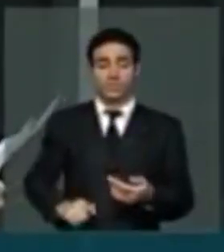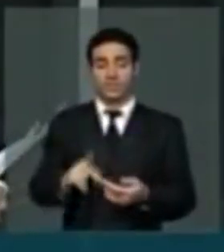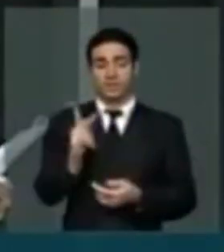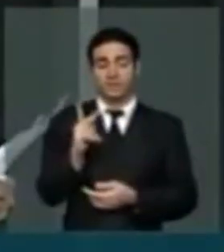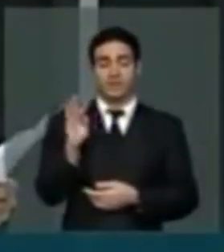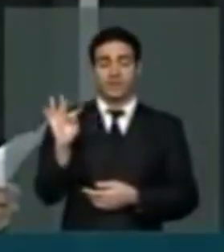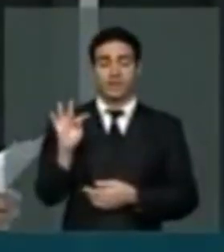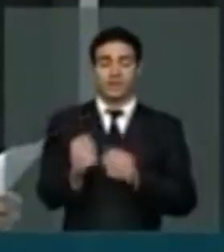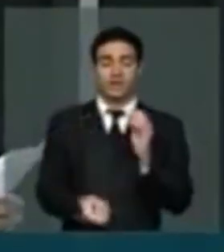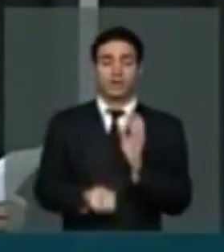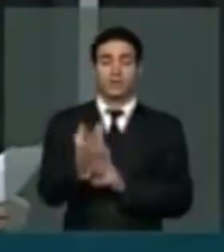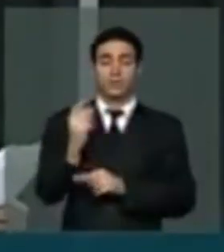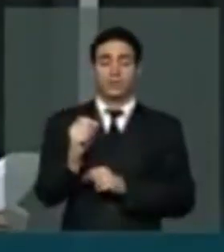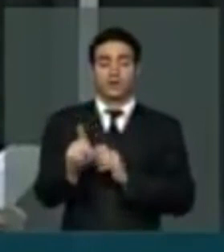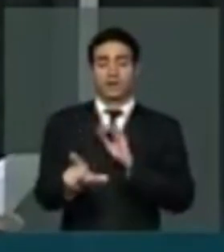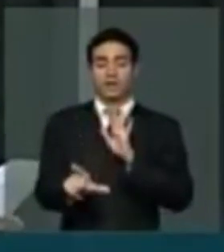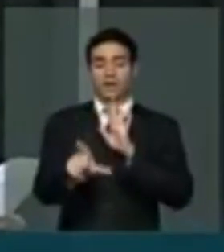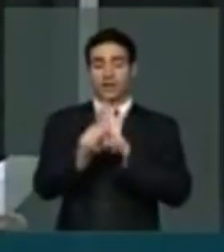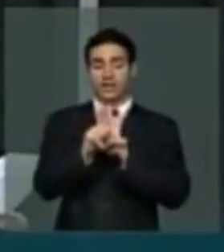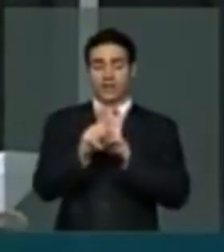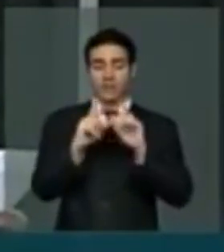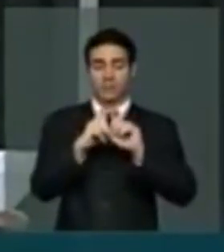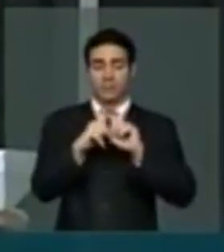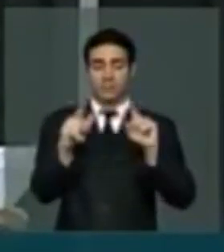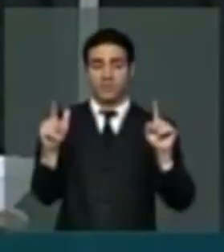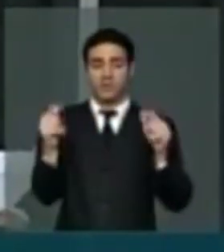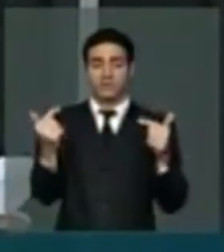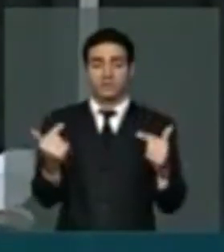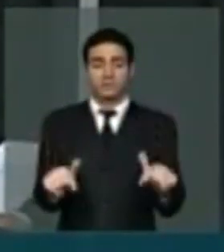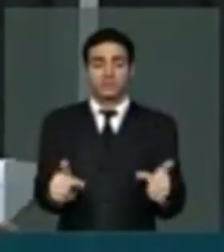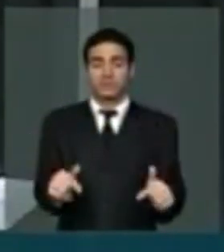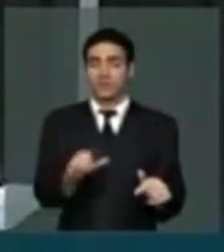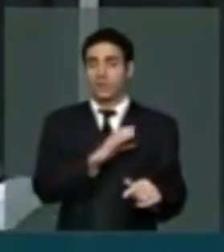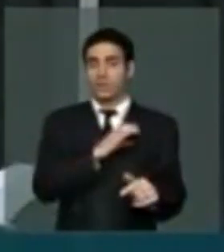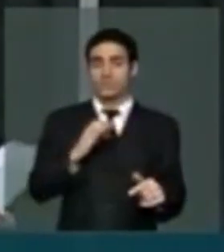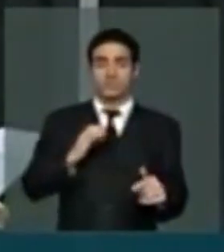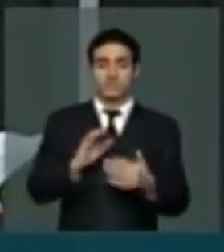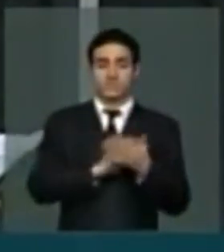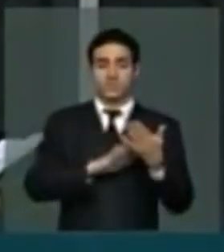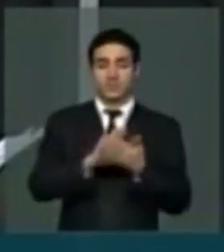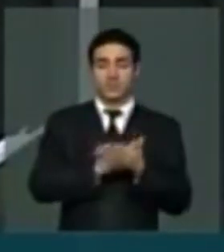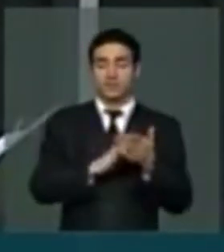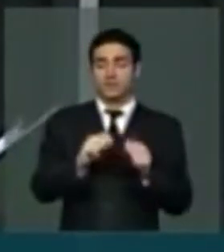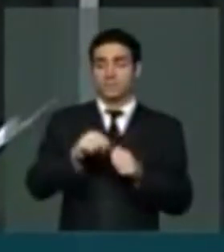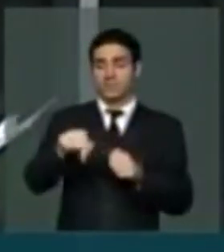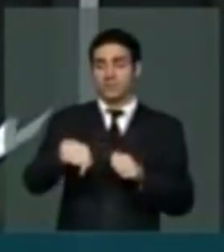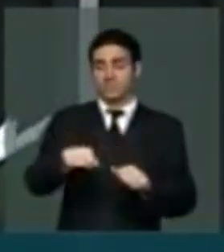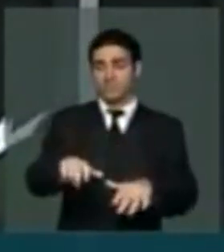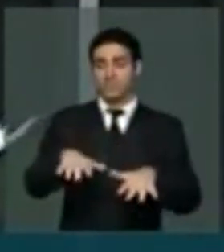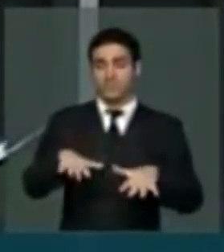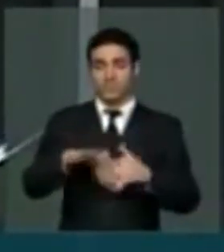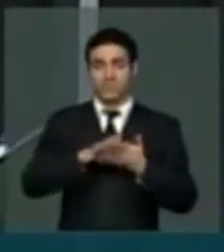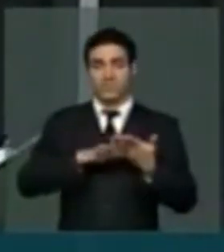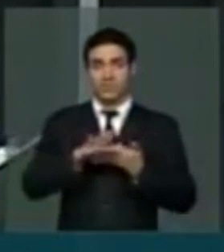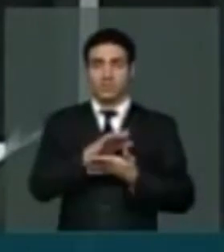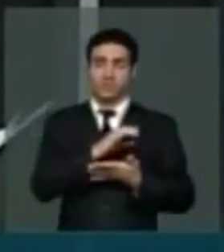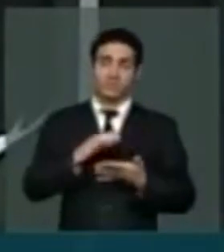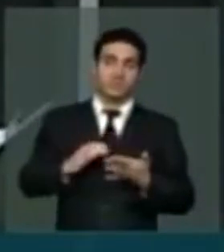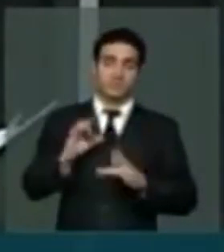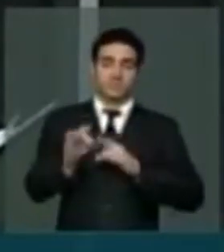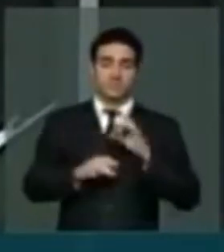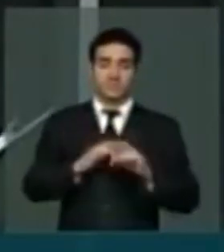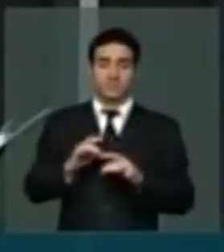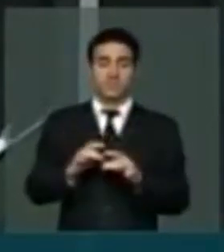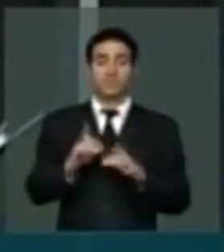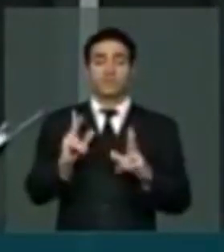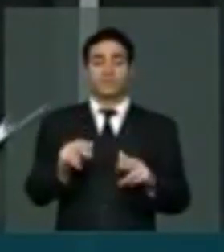o mecanismo de se criar leis sem que passe em comissões de mérito e sem que passe pelo plenário, através de comissões especiais,